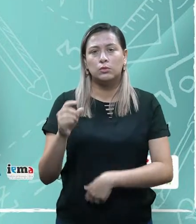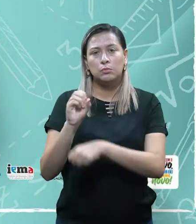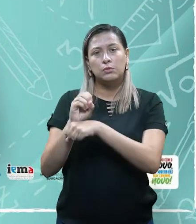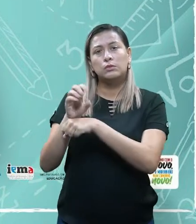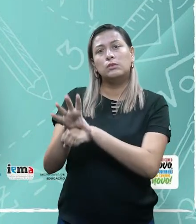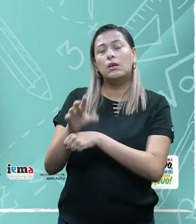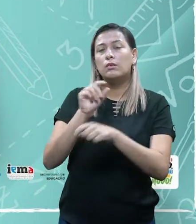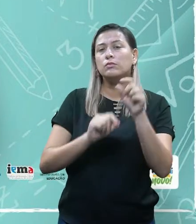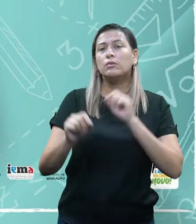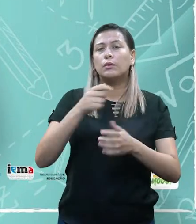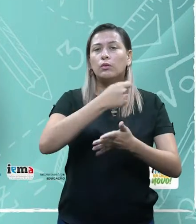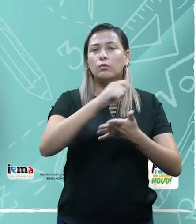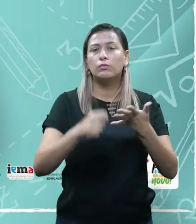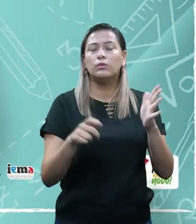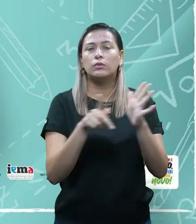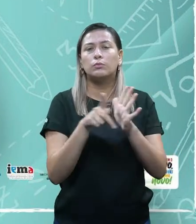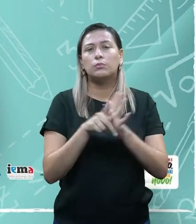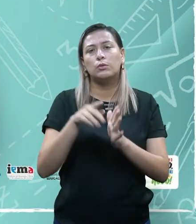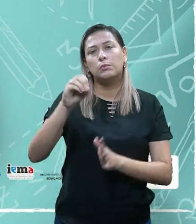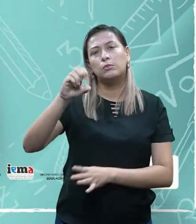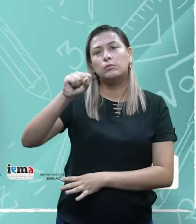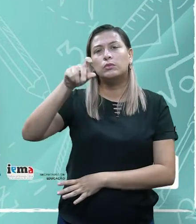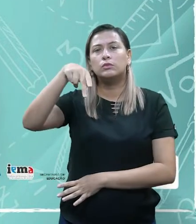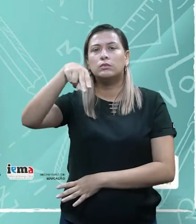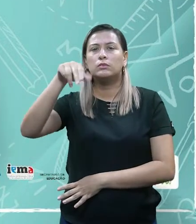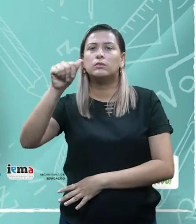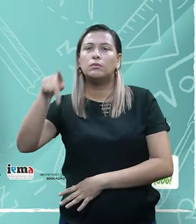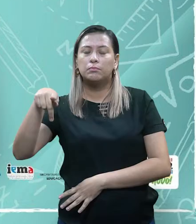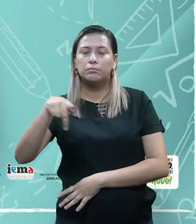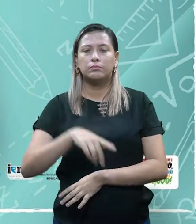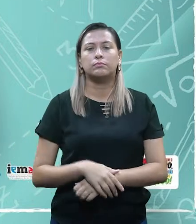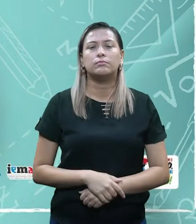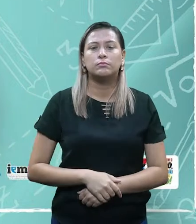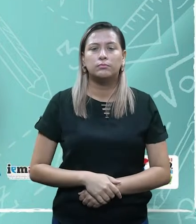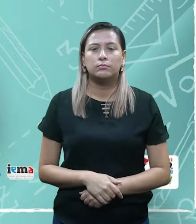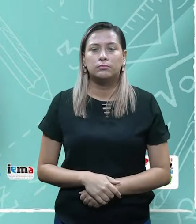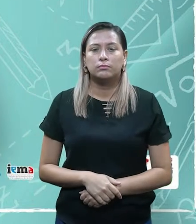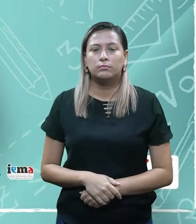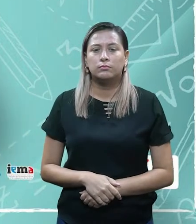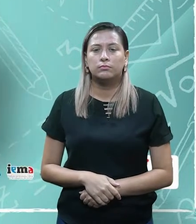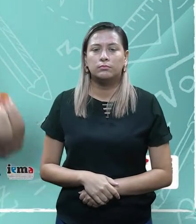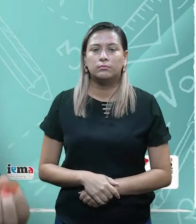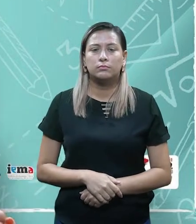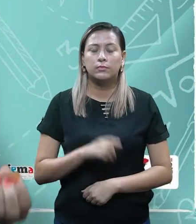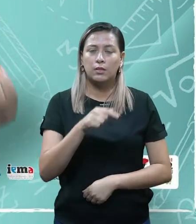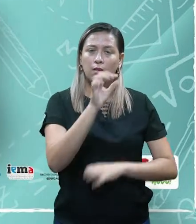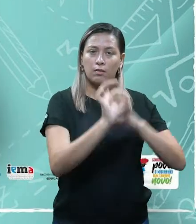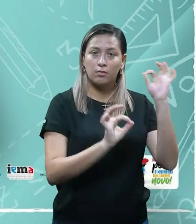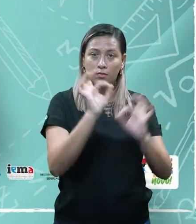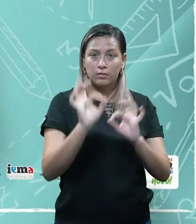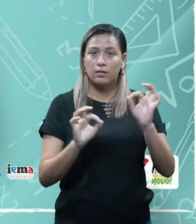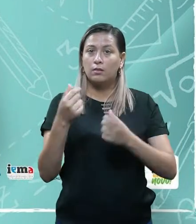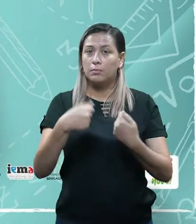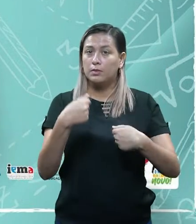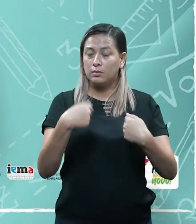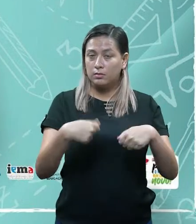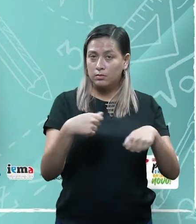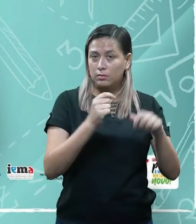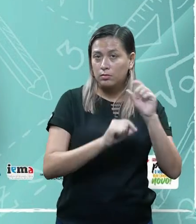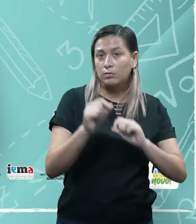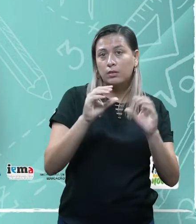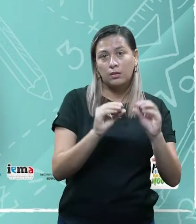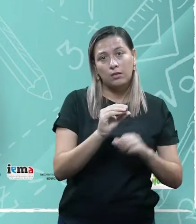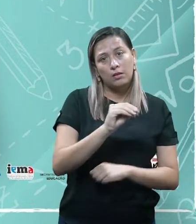configurações do OSNAP, tá? Mas ela, estando configurada, você precisa ativar ou não, tá